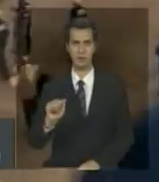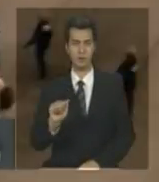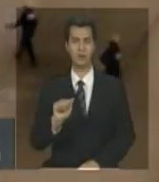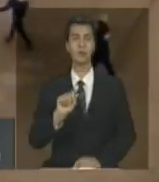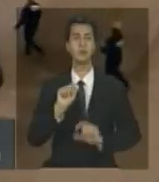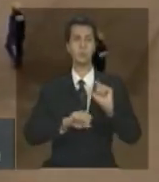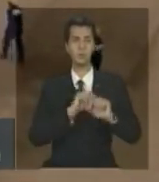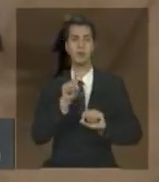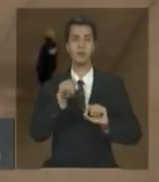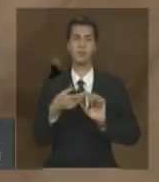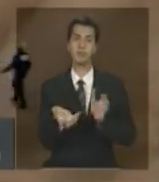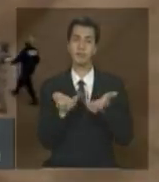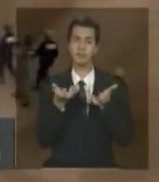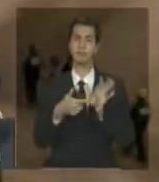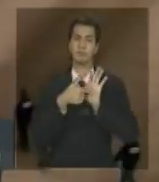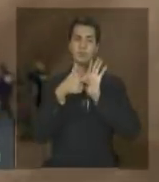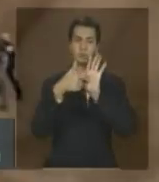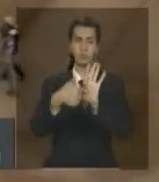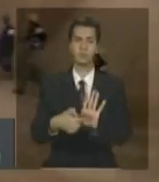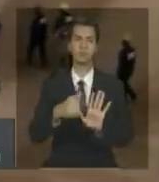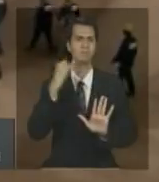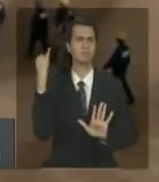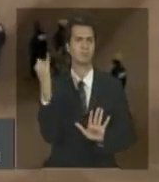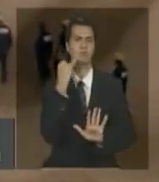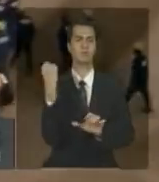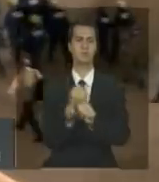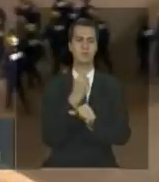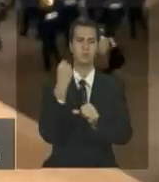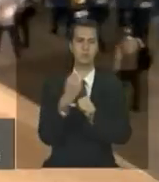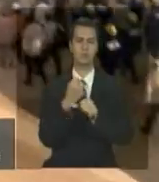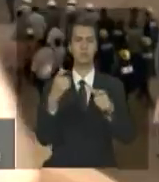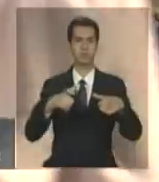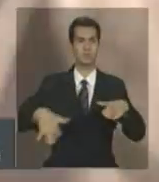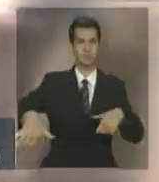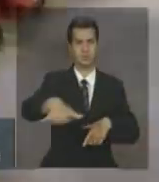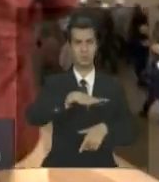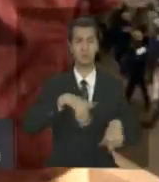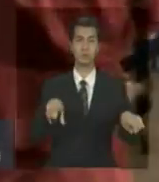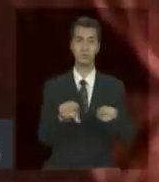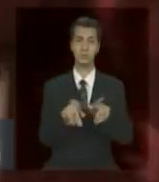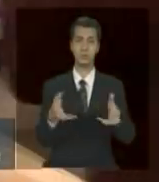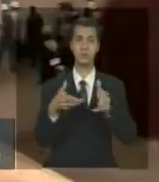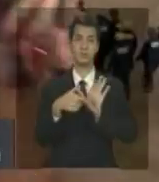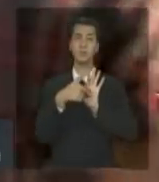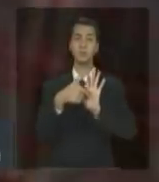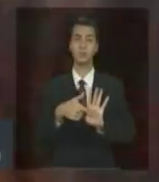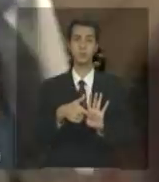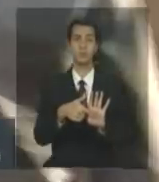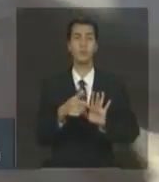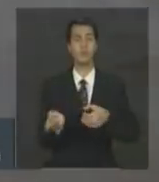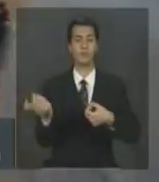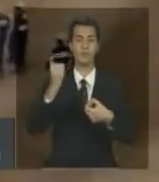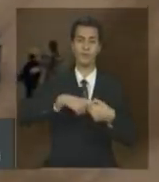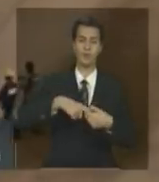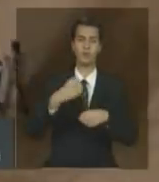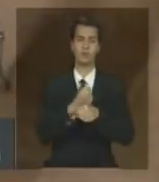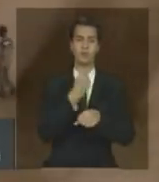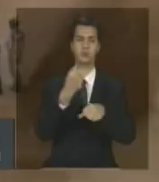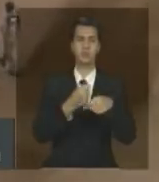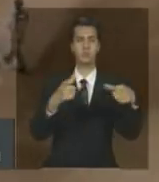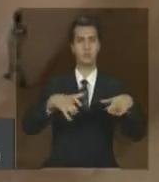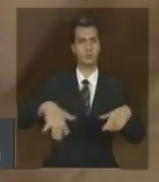importância dessa obra para a região, né, e acenar para a retomada das obras nesse